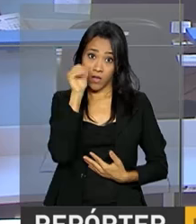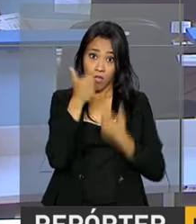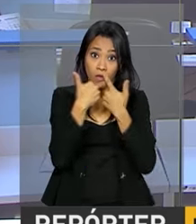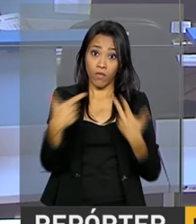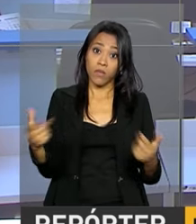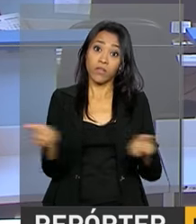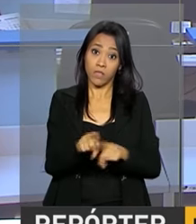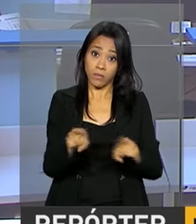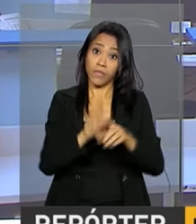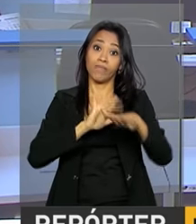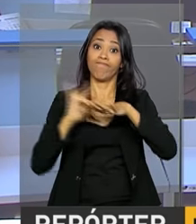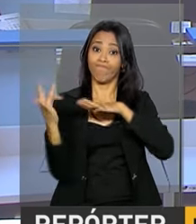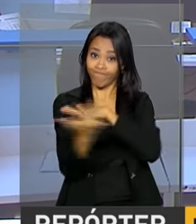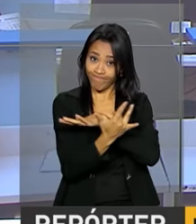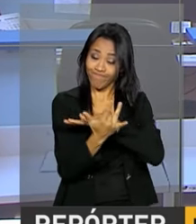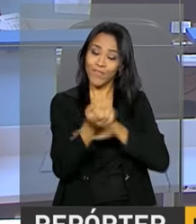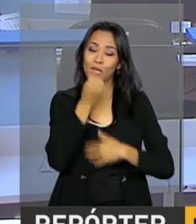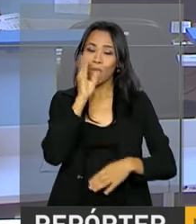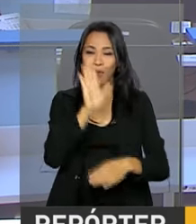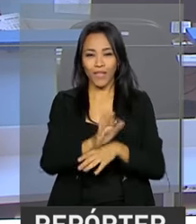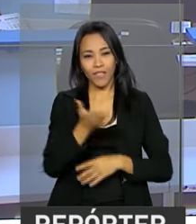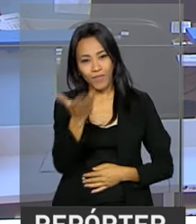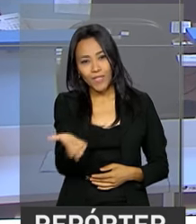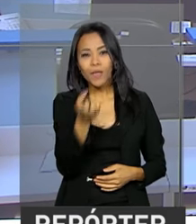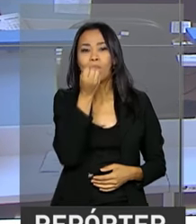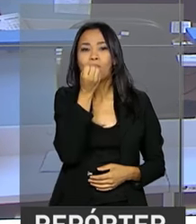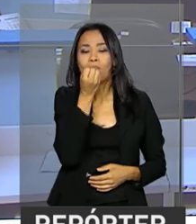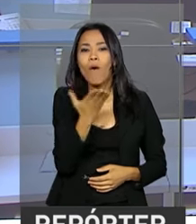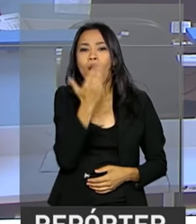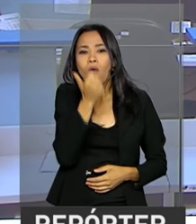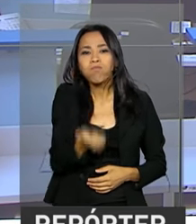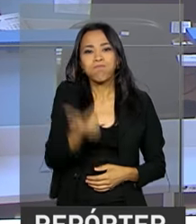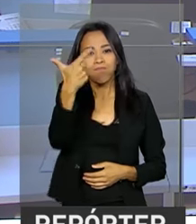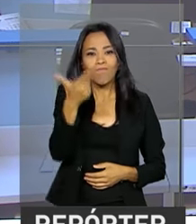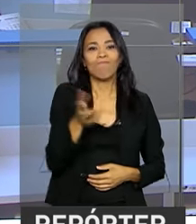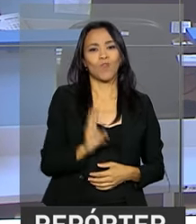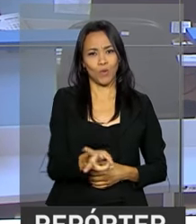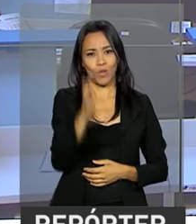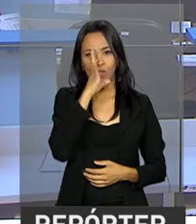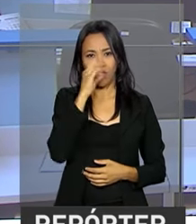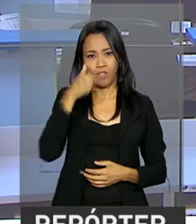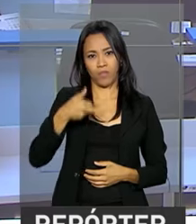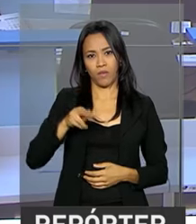novidades também em nossas redes sociais. Uma boa tarde para você, um bom almoço e continue